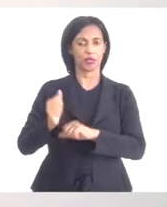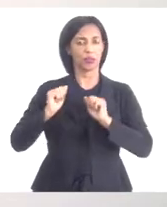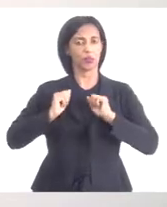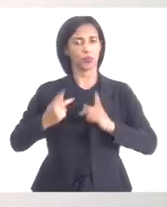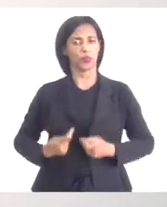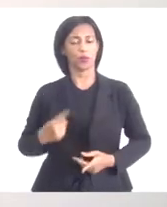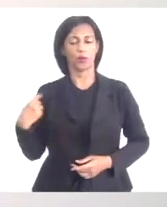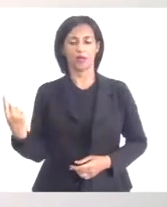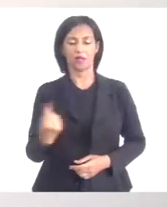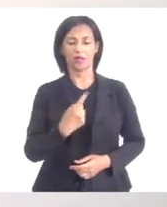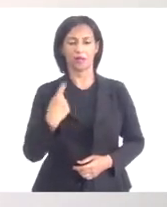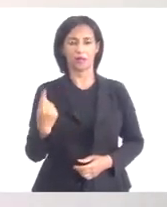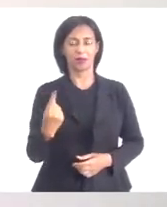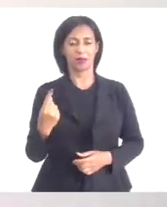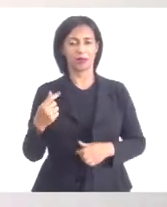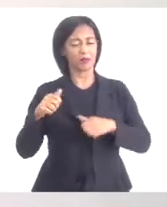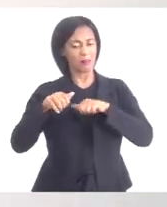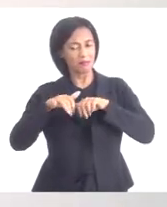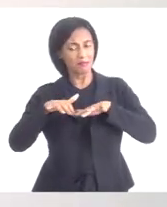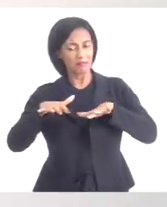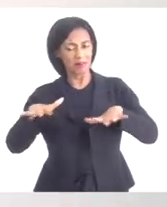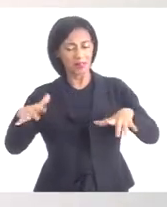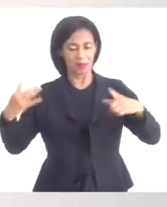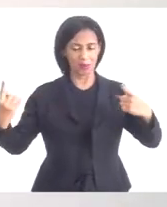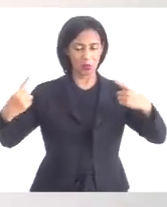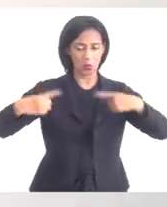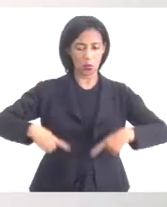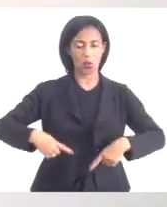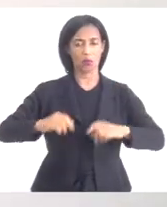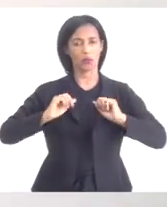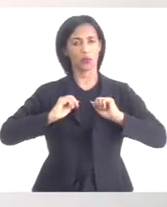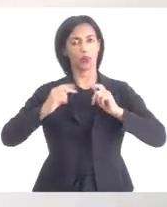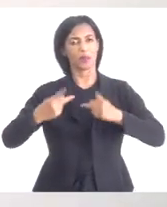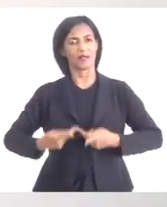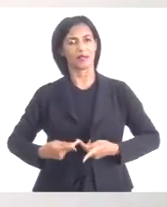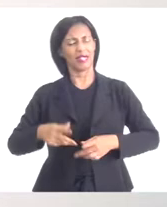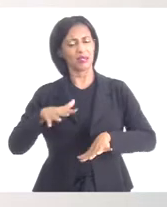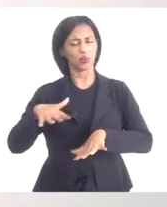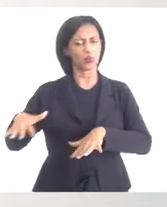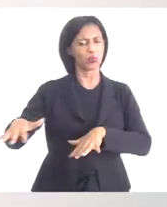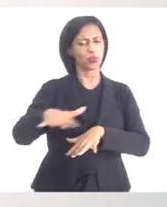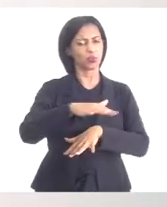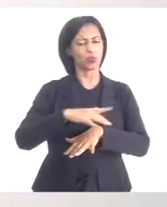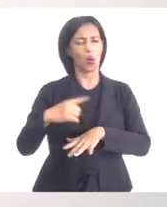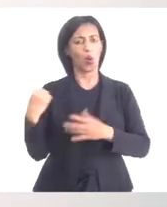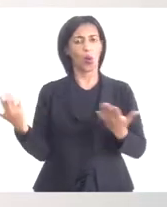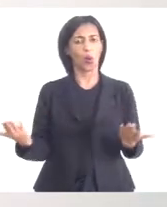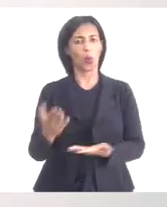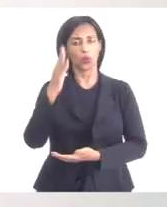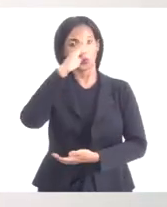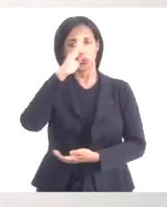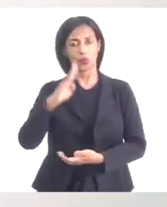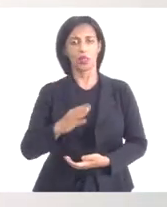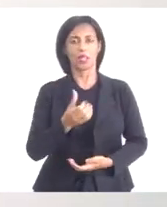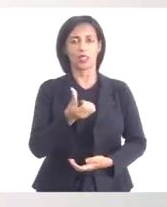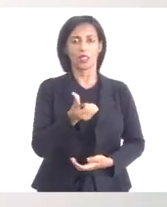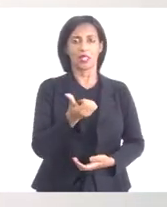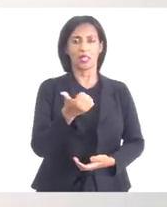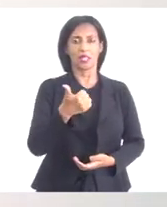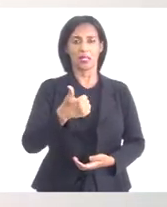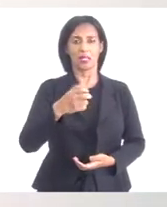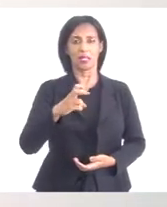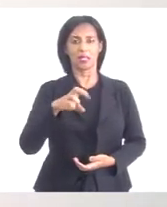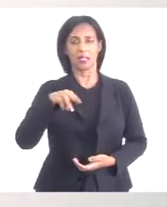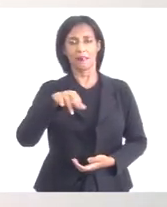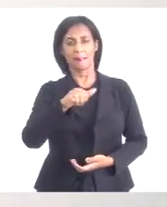Nossa em plena uma pandemia que desafiou a humanidade nós temos hoje no Brasil 615 mil